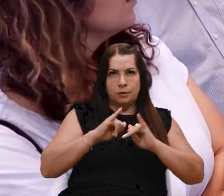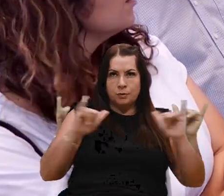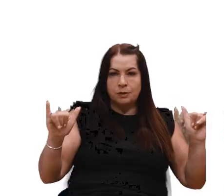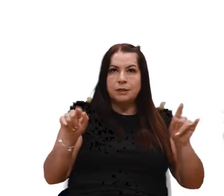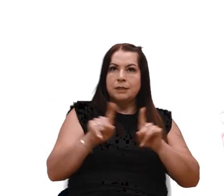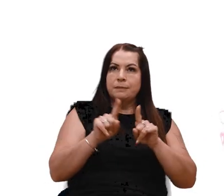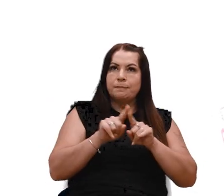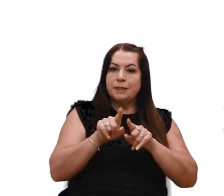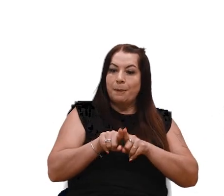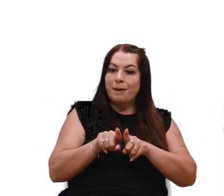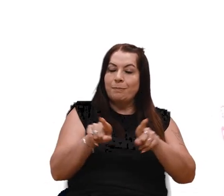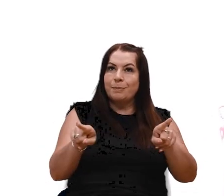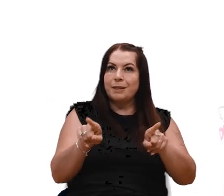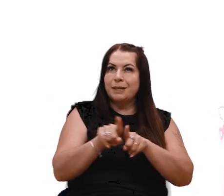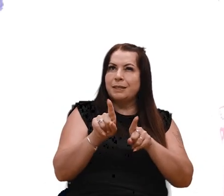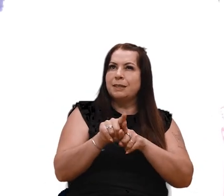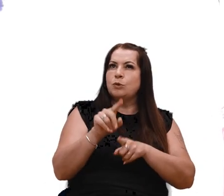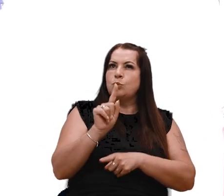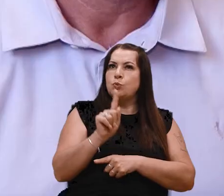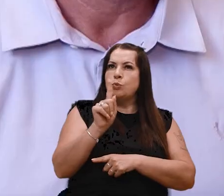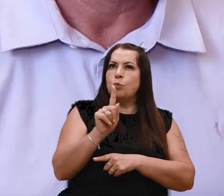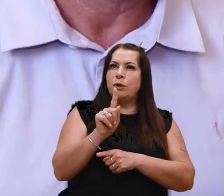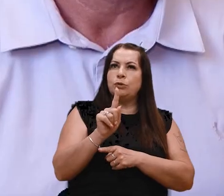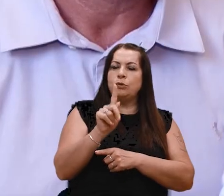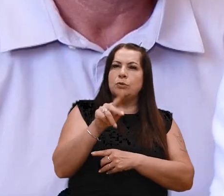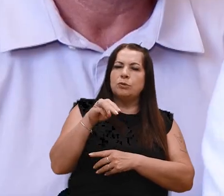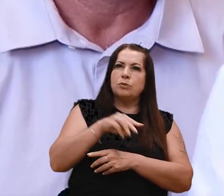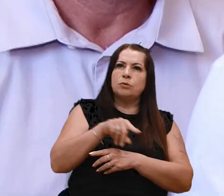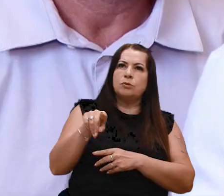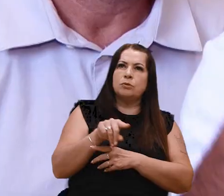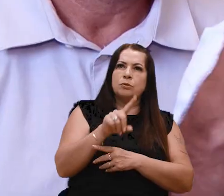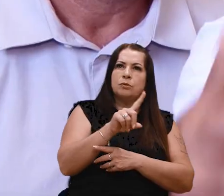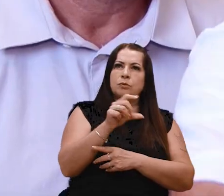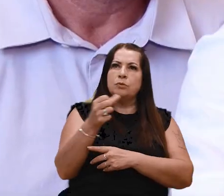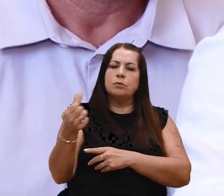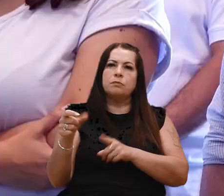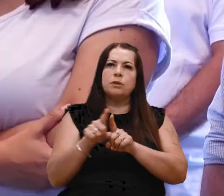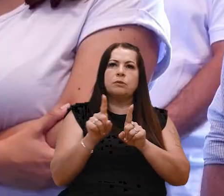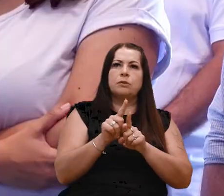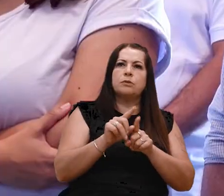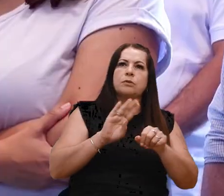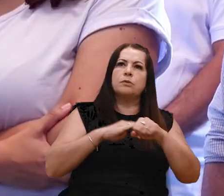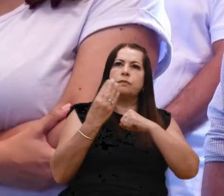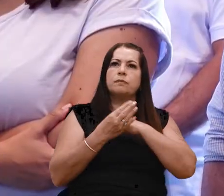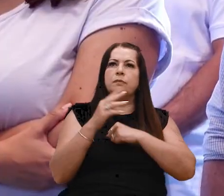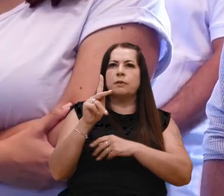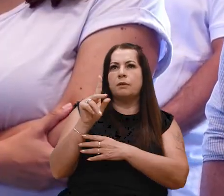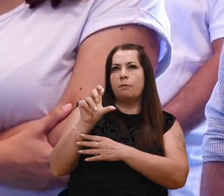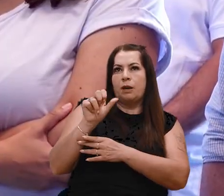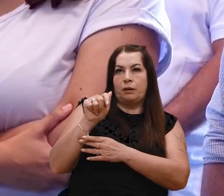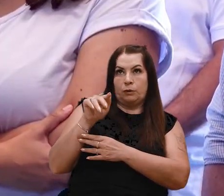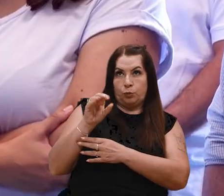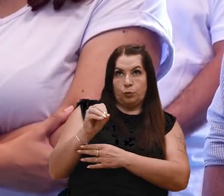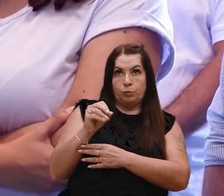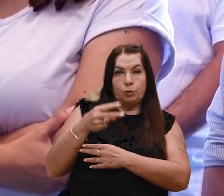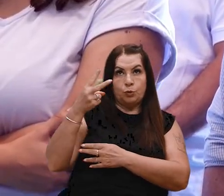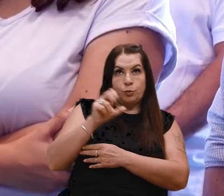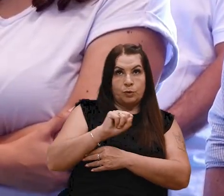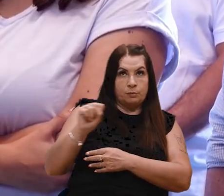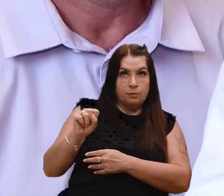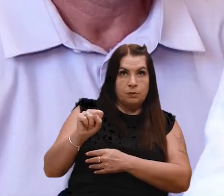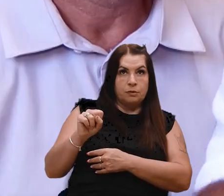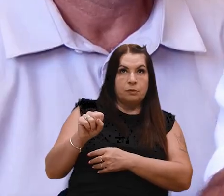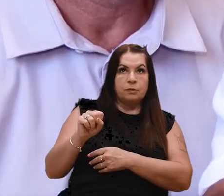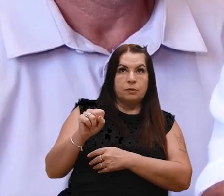é a duplicação de cerca de 1 quilômetro da BR-116 na região do bairro Planalto, prevista para o segundo semestre desse